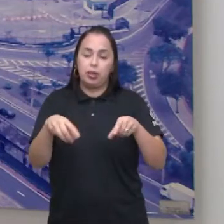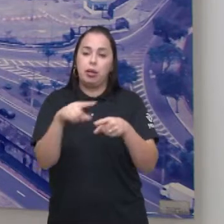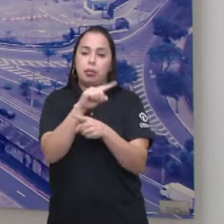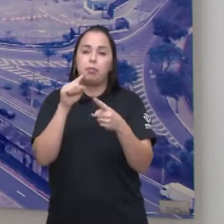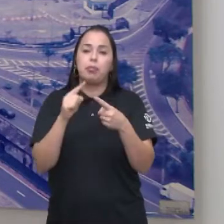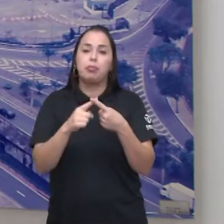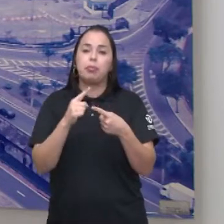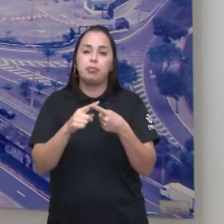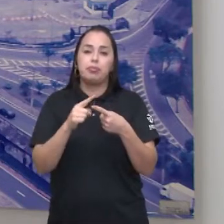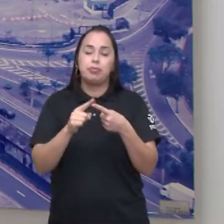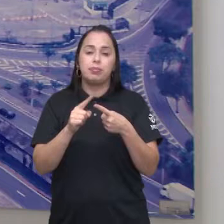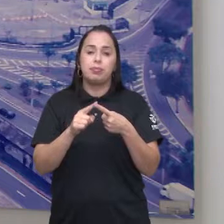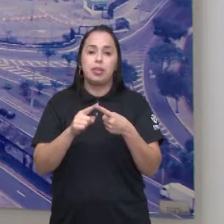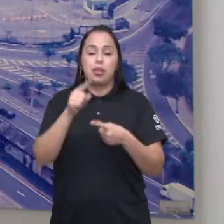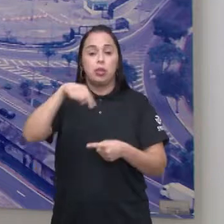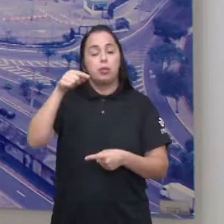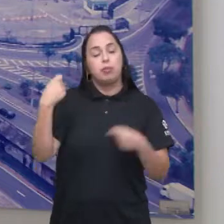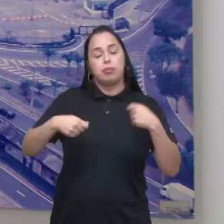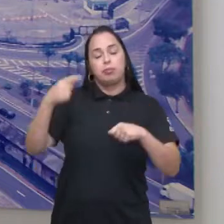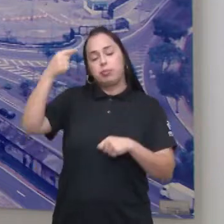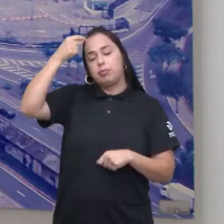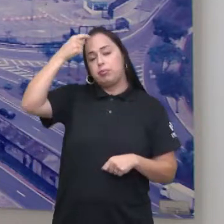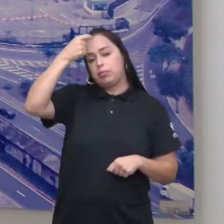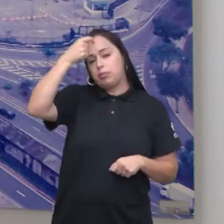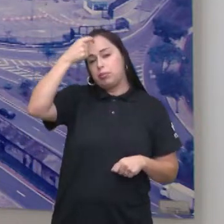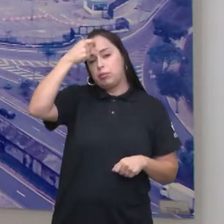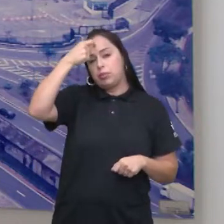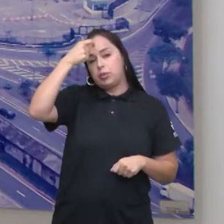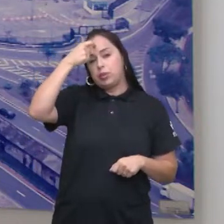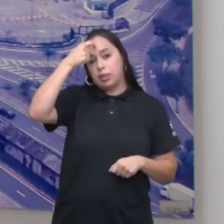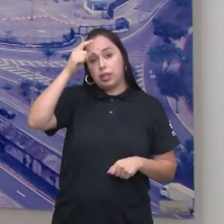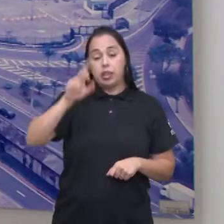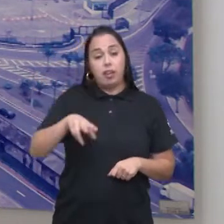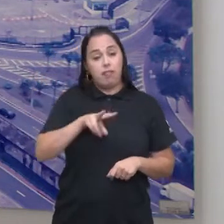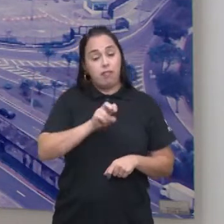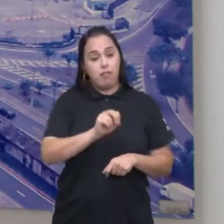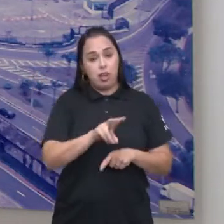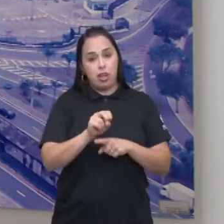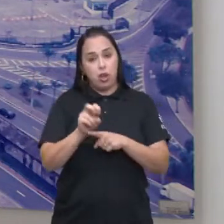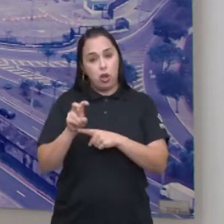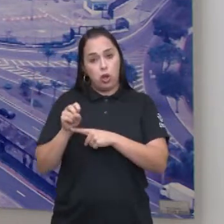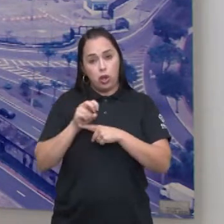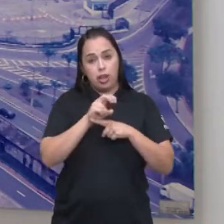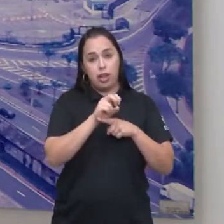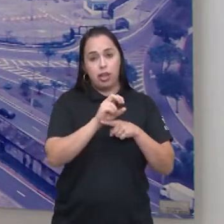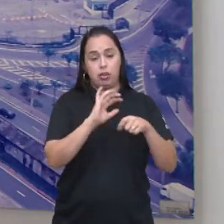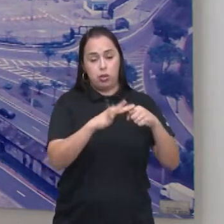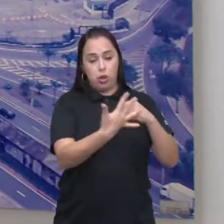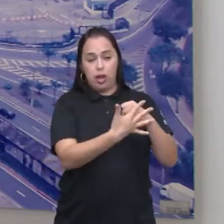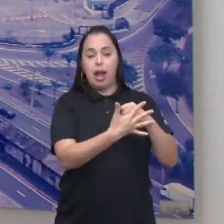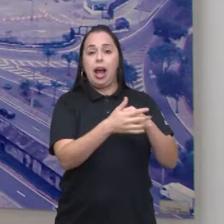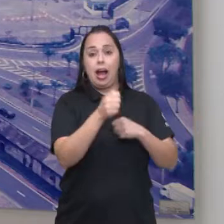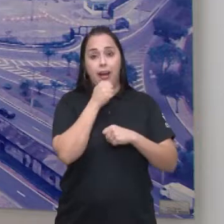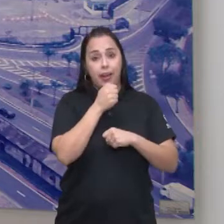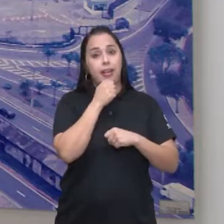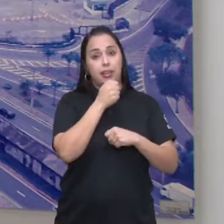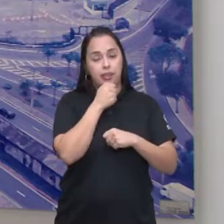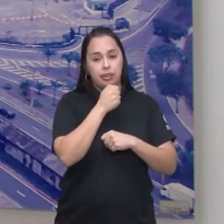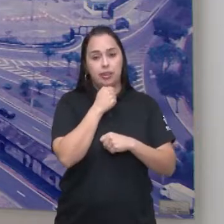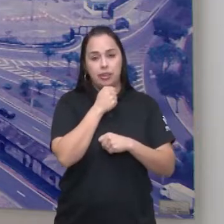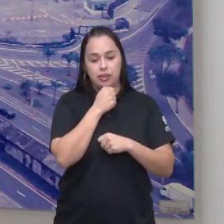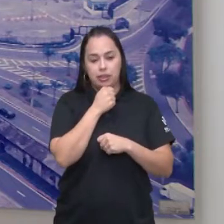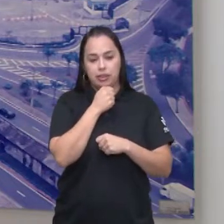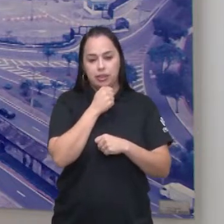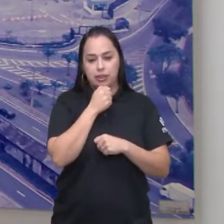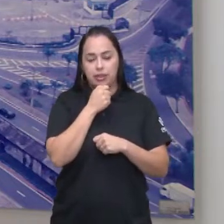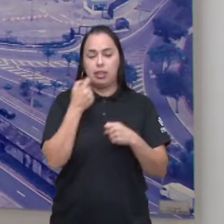prejudicial porque uma coisa que nós temos que ter noção é que o vírus ainda está por isso o vírus covilhã ainda está